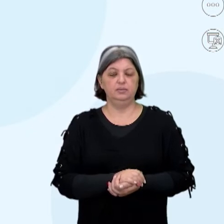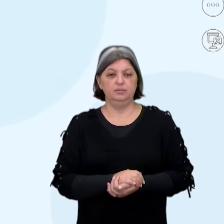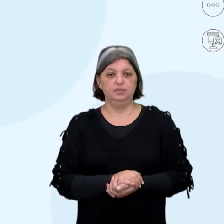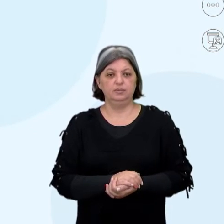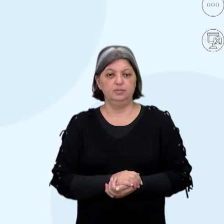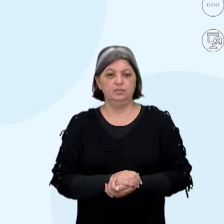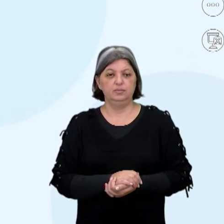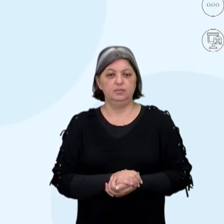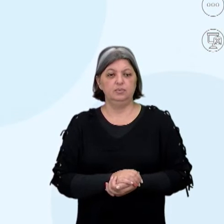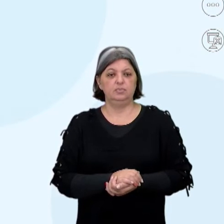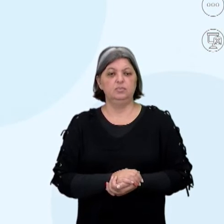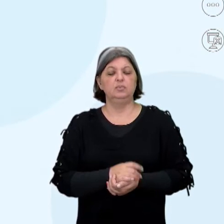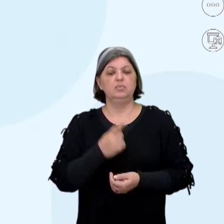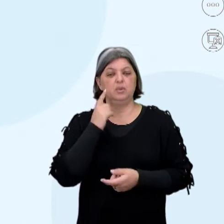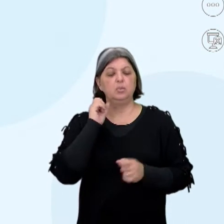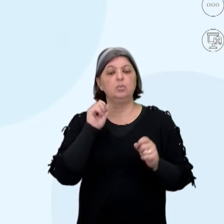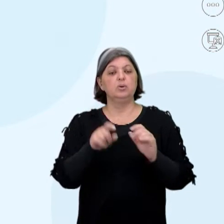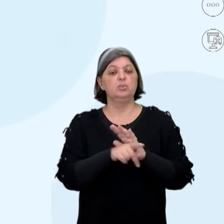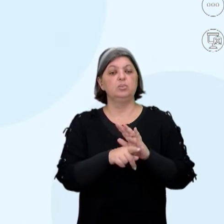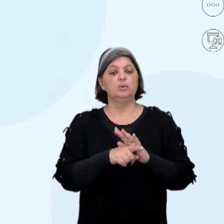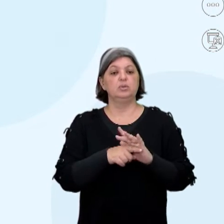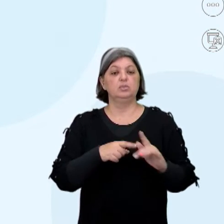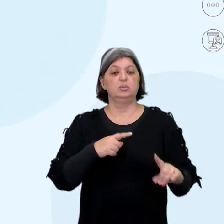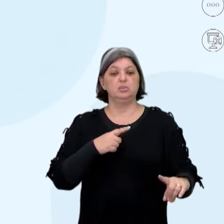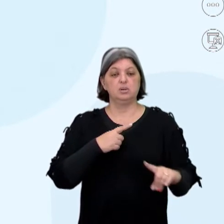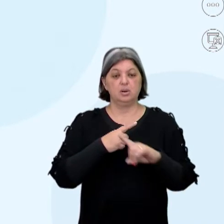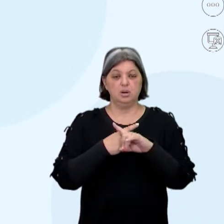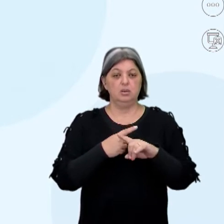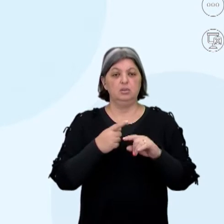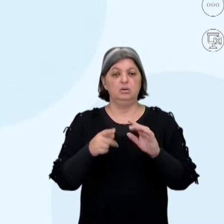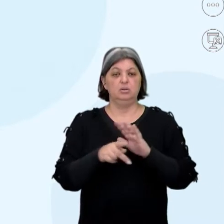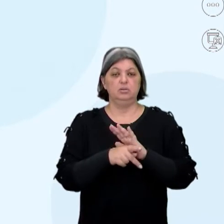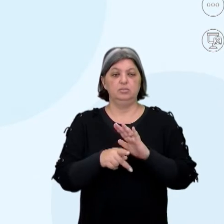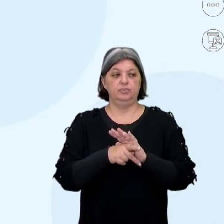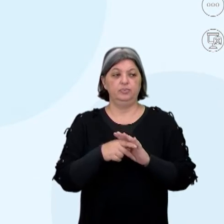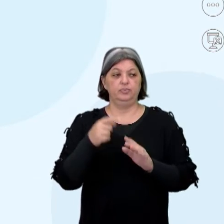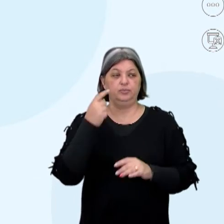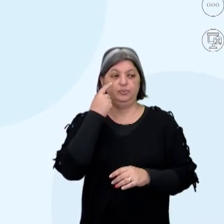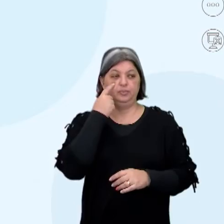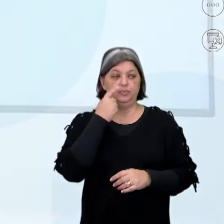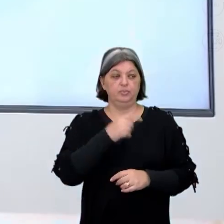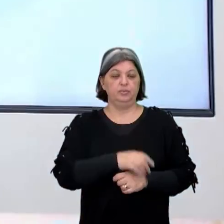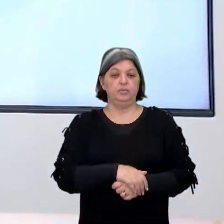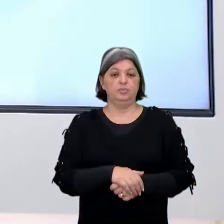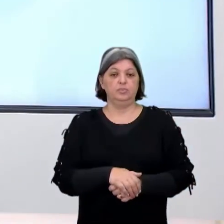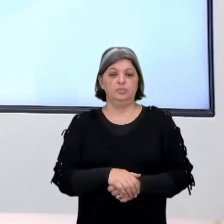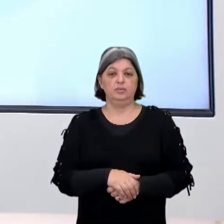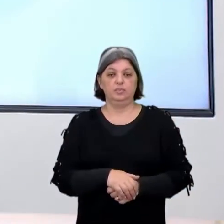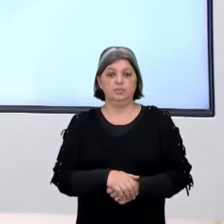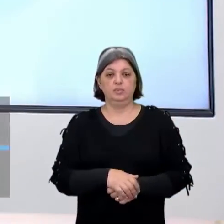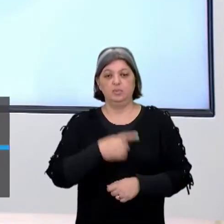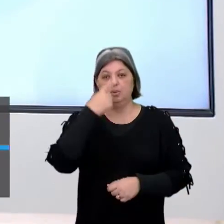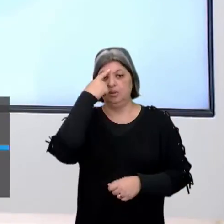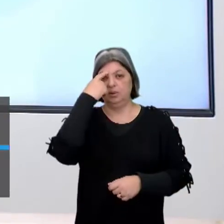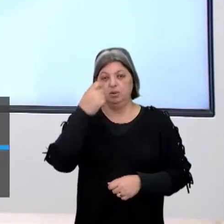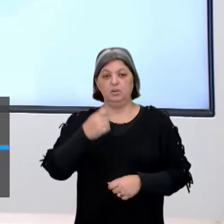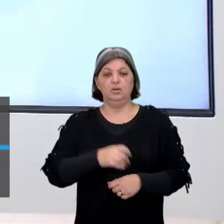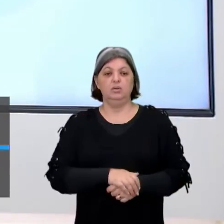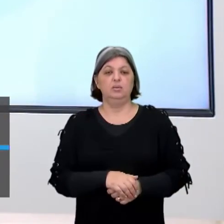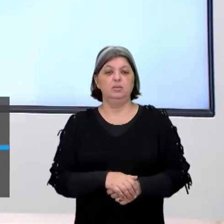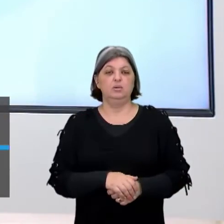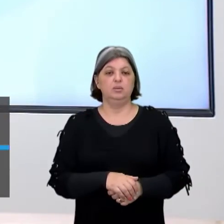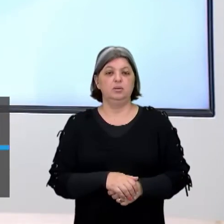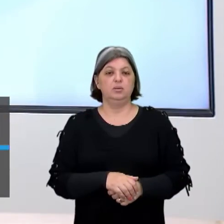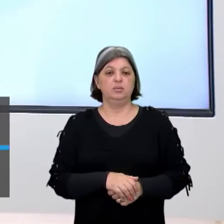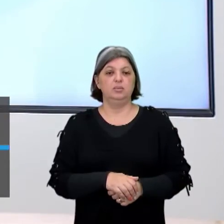seguinte, você pode usar alguns modelos, pode fazer na raça, pode fazer na calculadora, sem muitos problemas. Mas a ideia aqui é que a gente busca